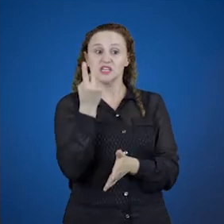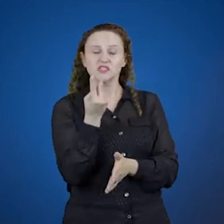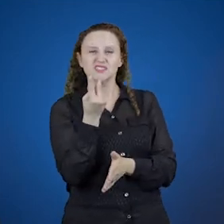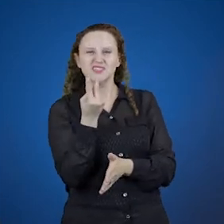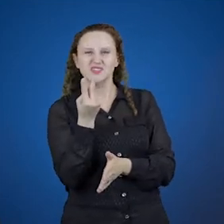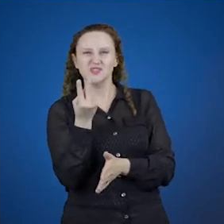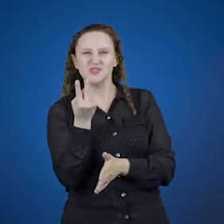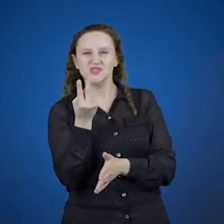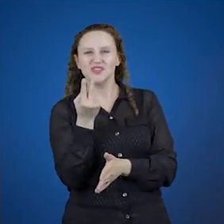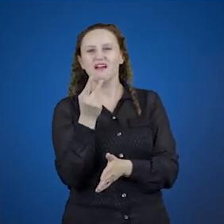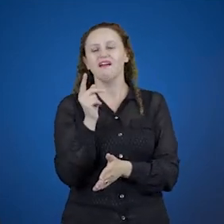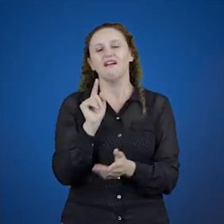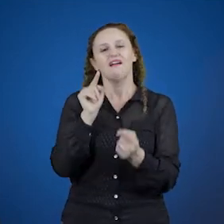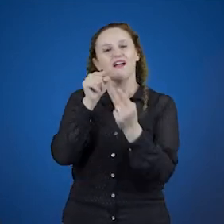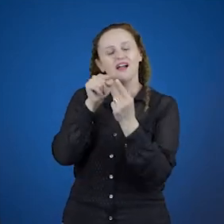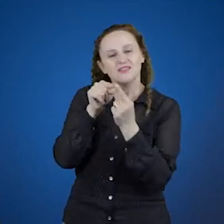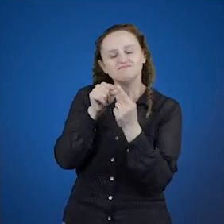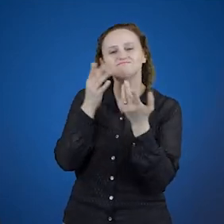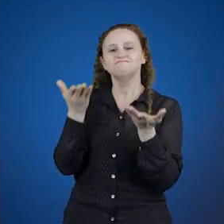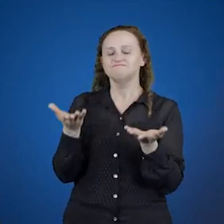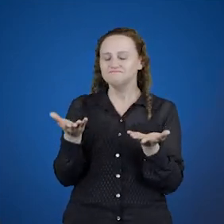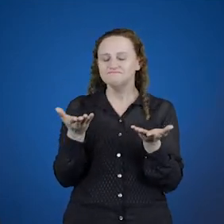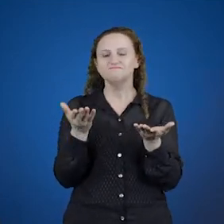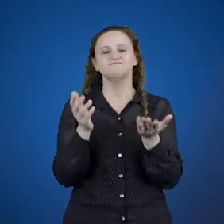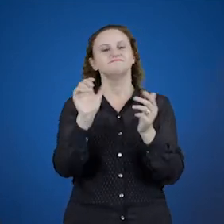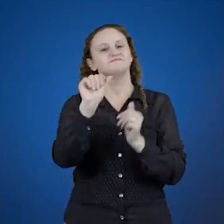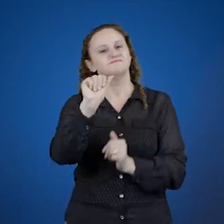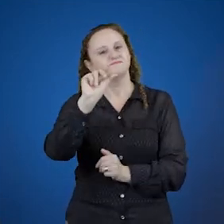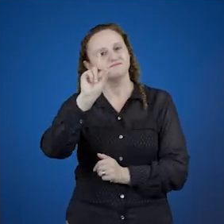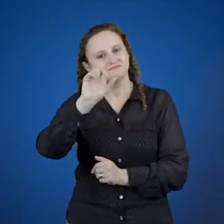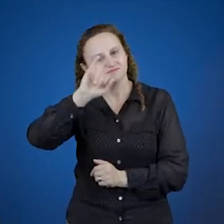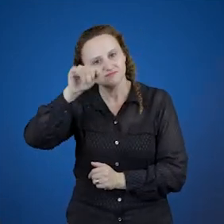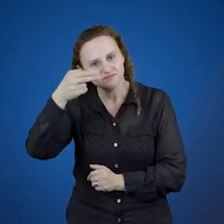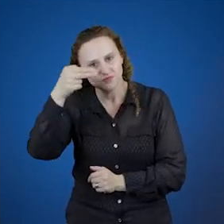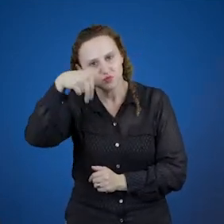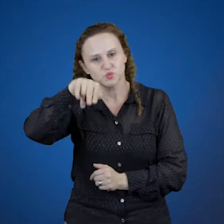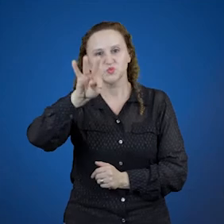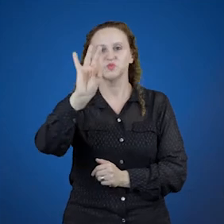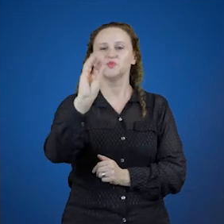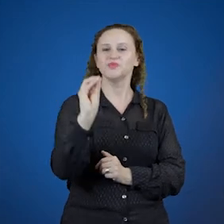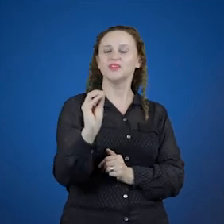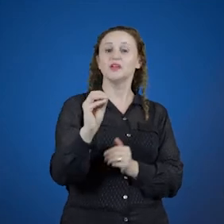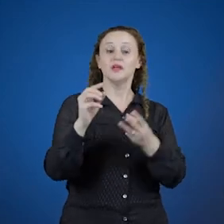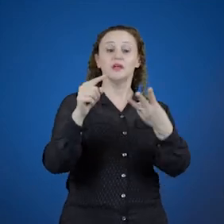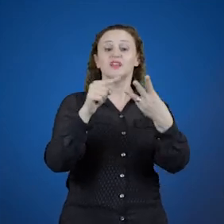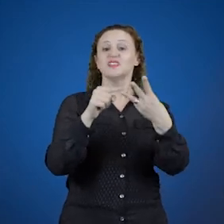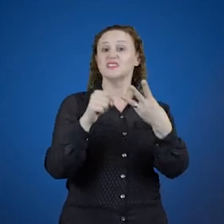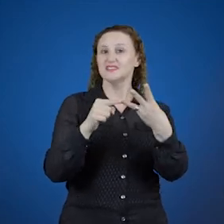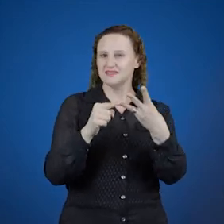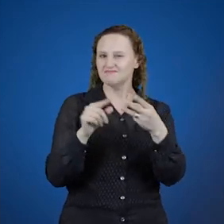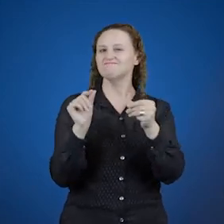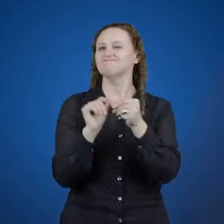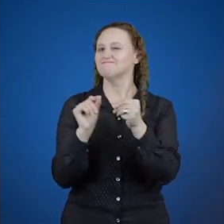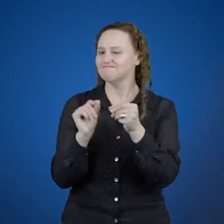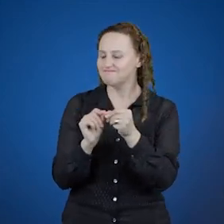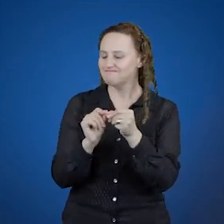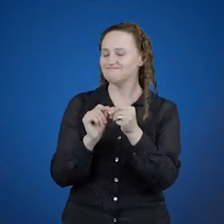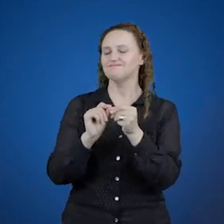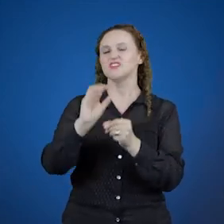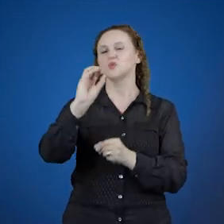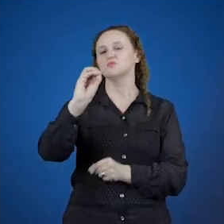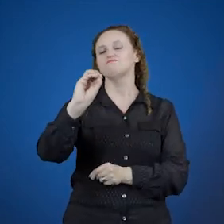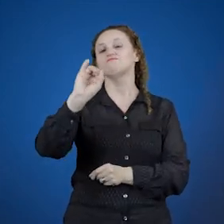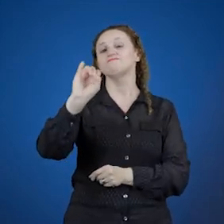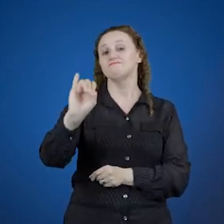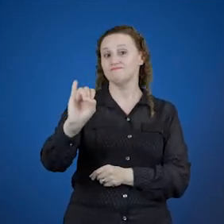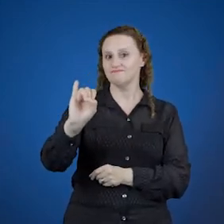exercendo a função de adjunto adnominal restritivo e na terceira exercendo a função de objeto